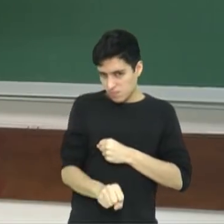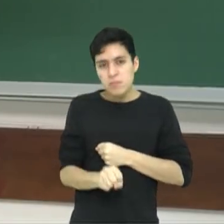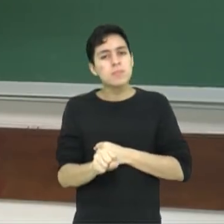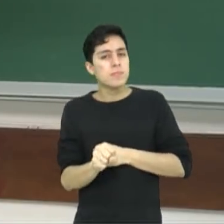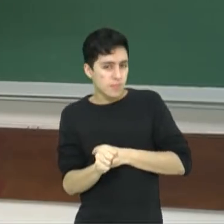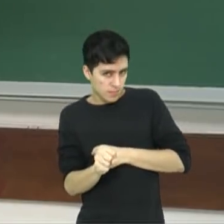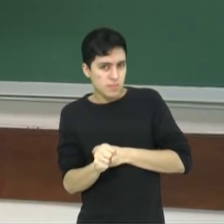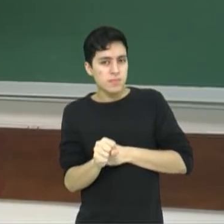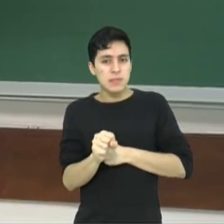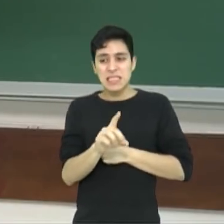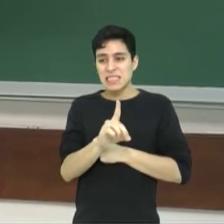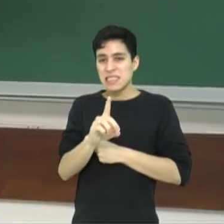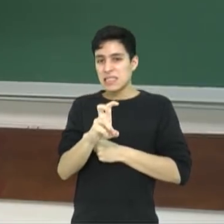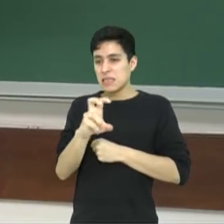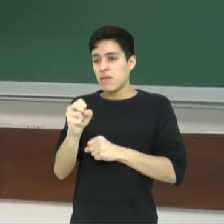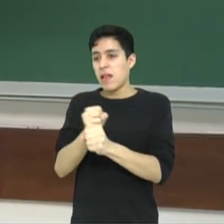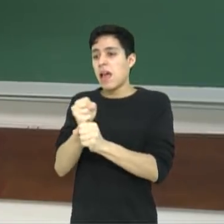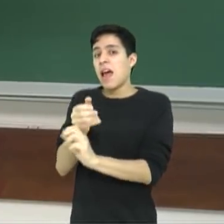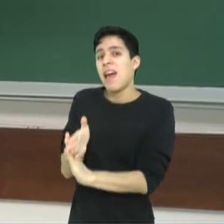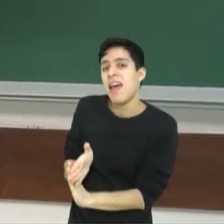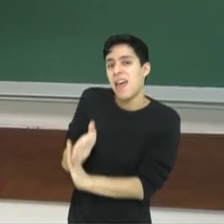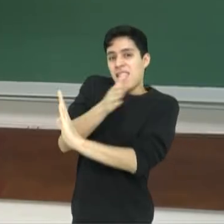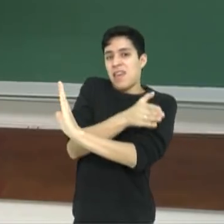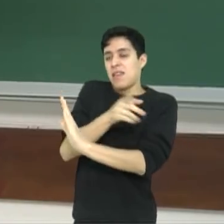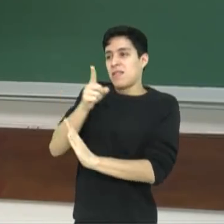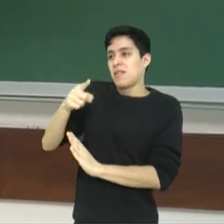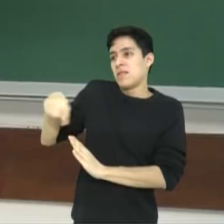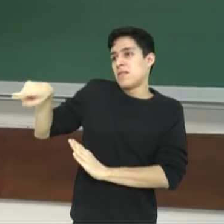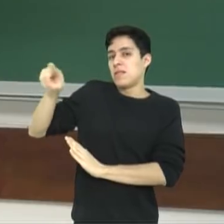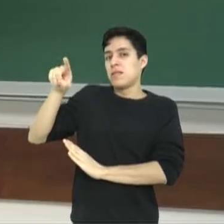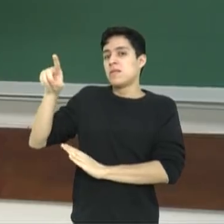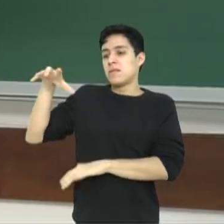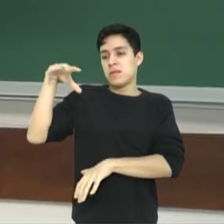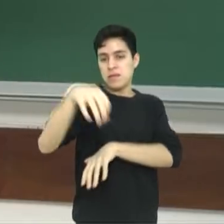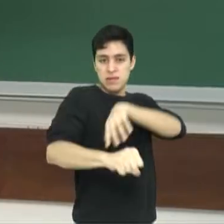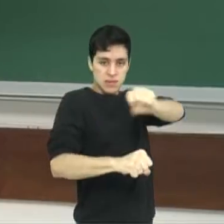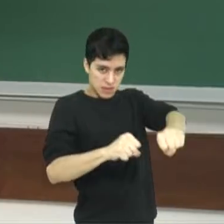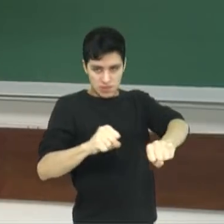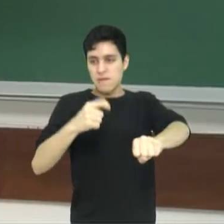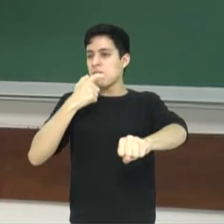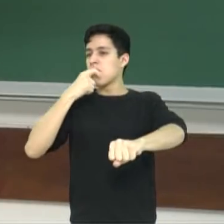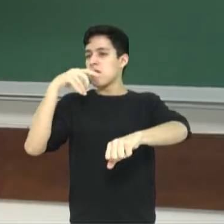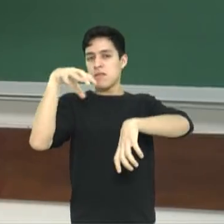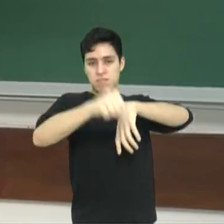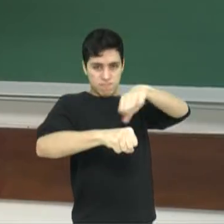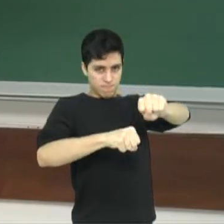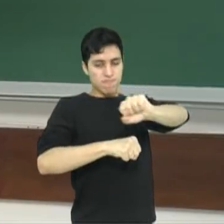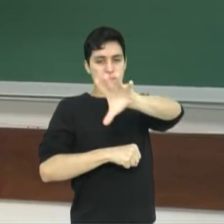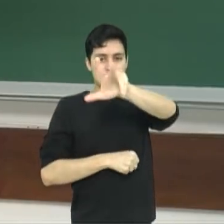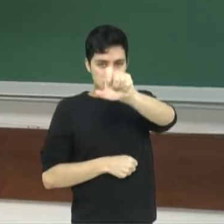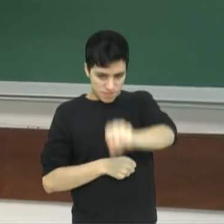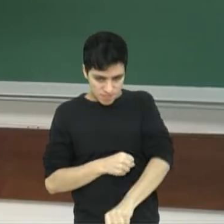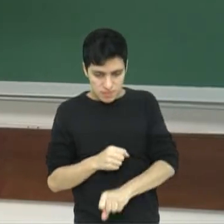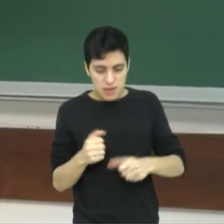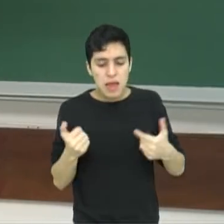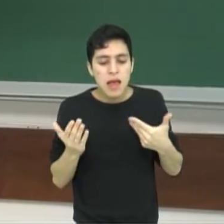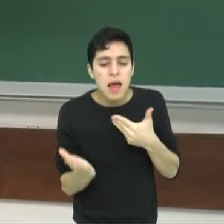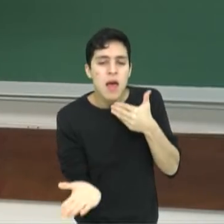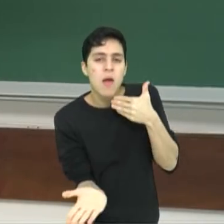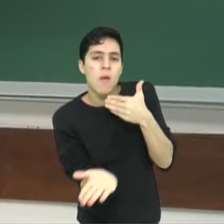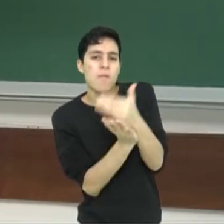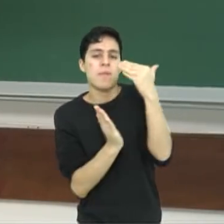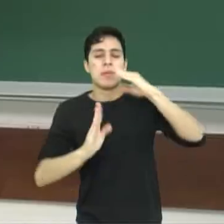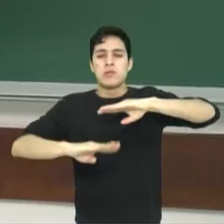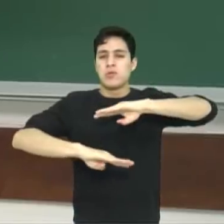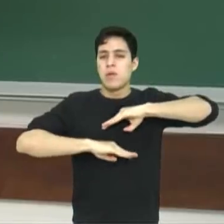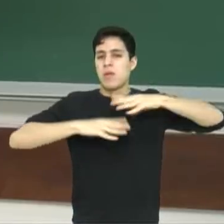quase 100, 150 anos antes da colonização africana, da colonização inglesa na África do Sul, e acabou criando essa situação